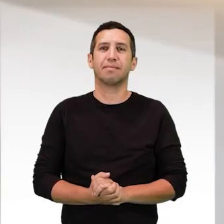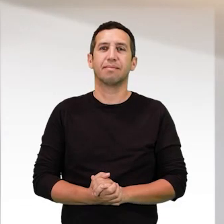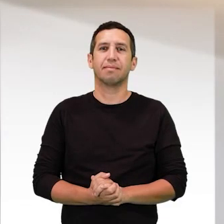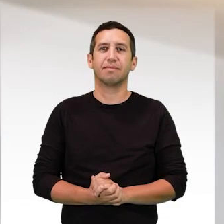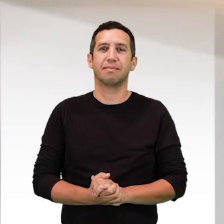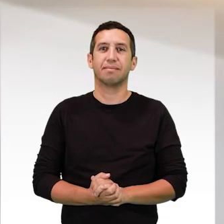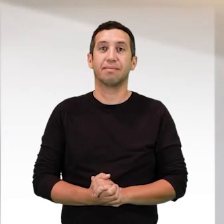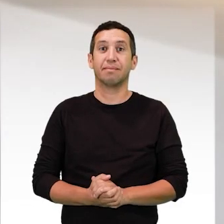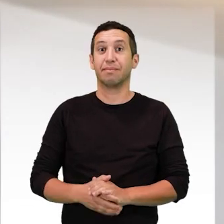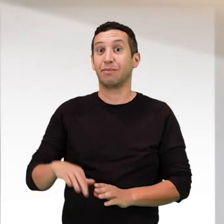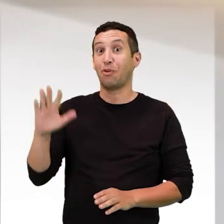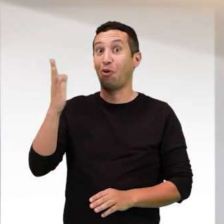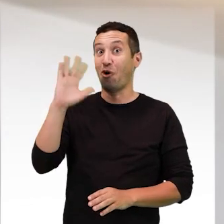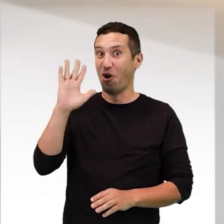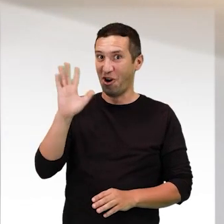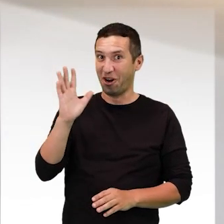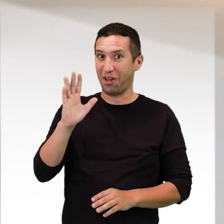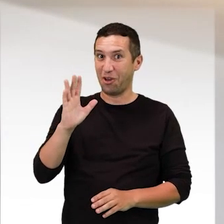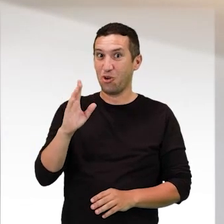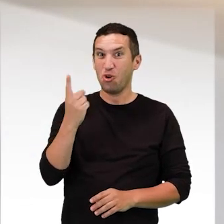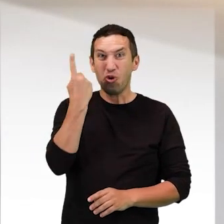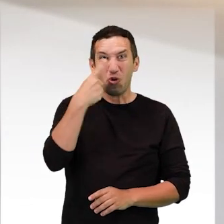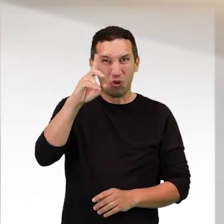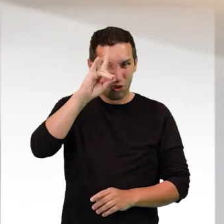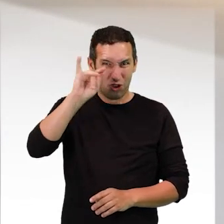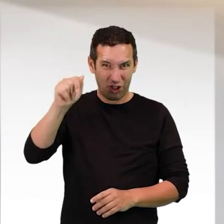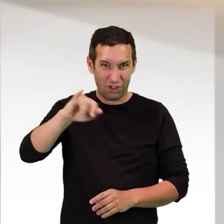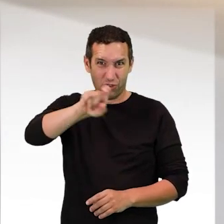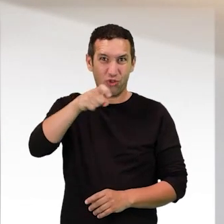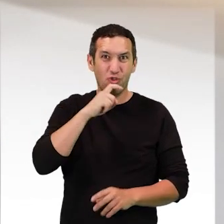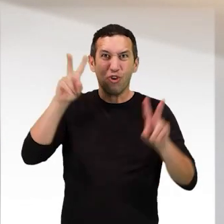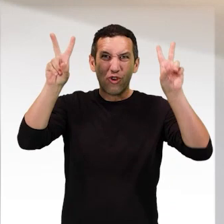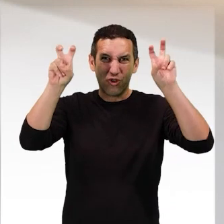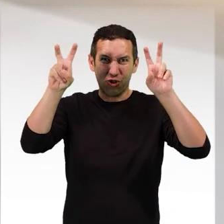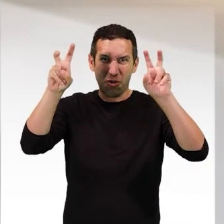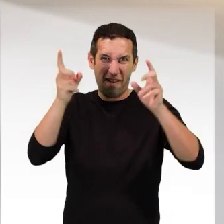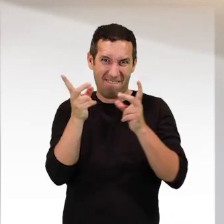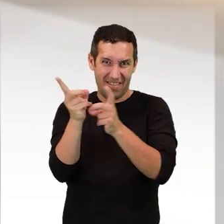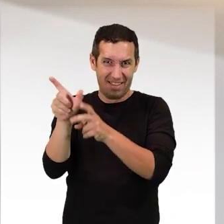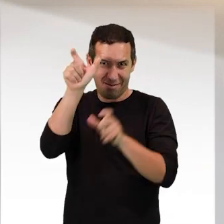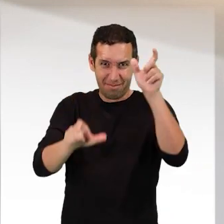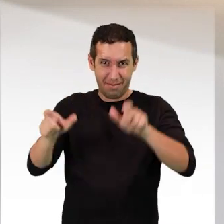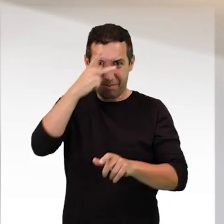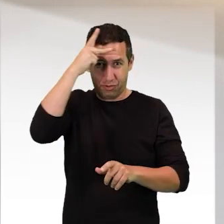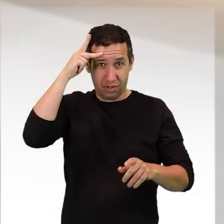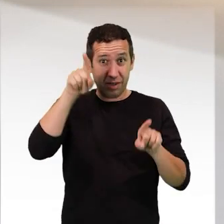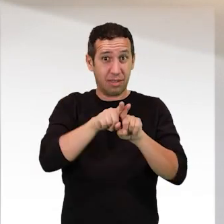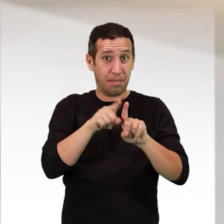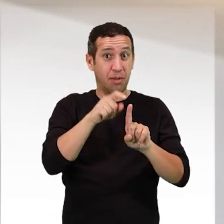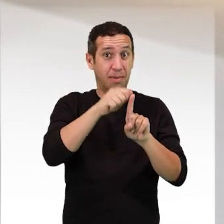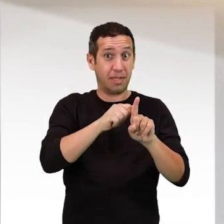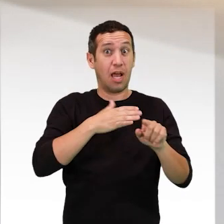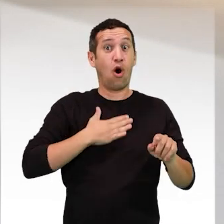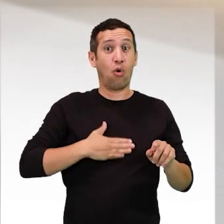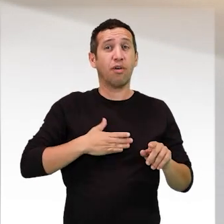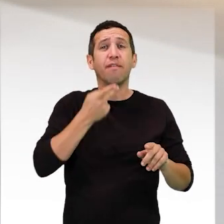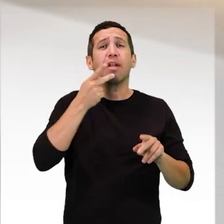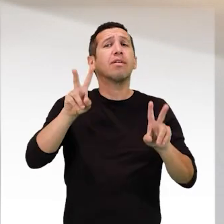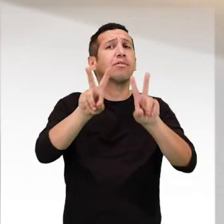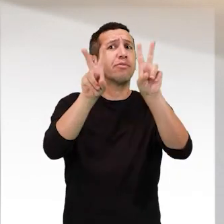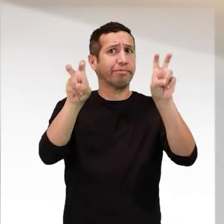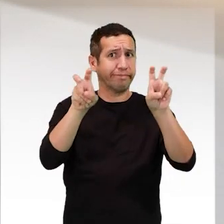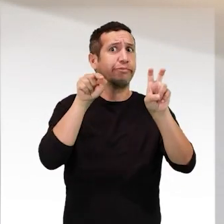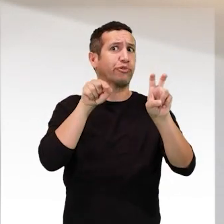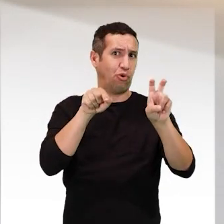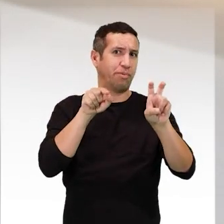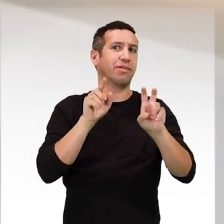Olá, o último dia do mês de julho é dedicado ao combate ao tráfico de pessoas. Por isso, o Trabalho Legal de agosto começa esta edição falando